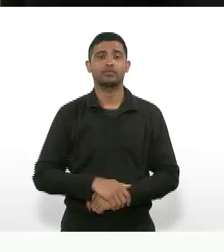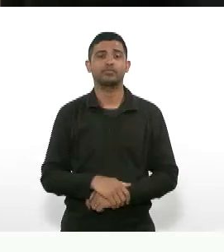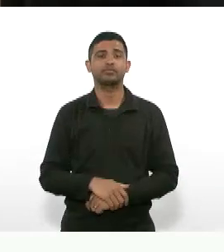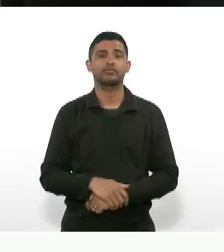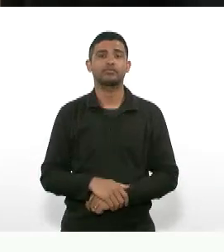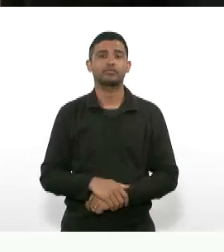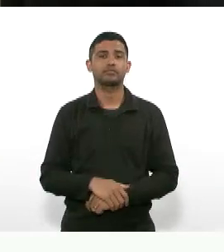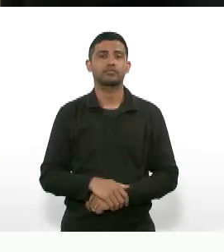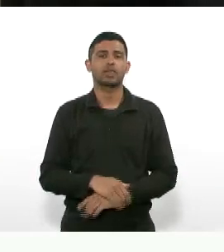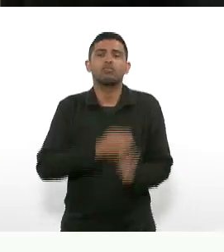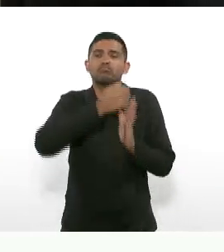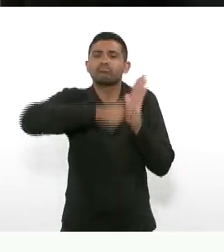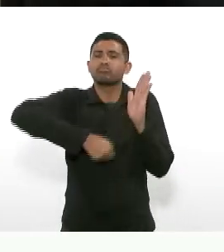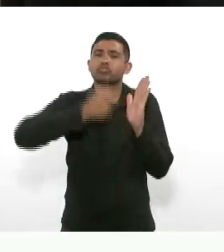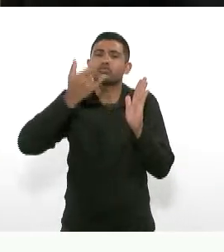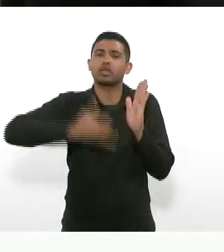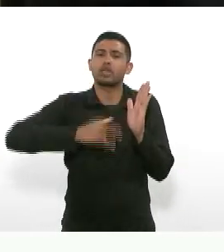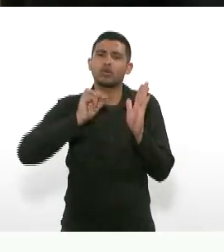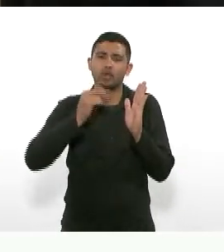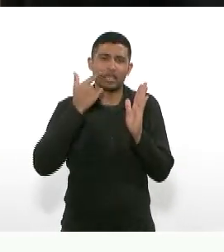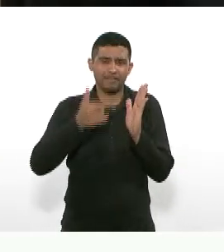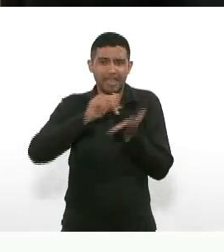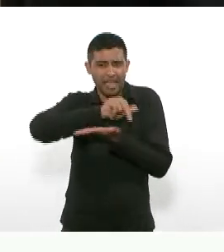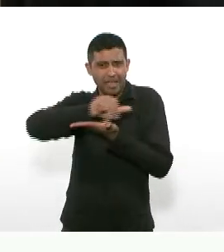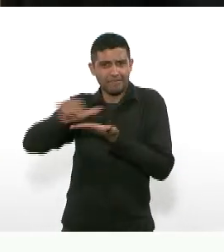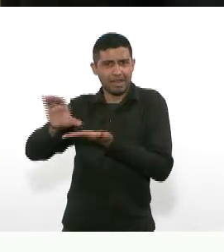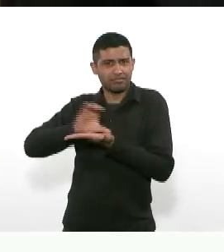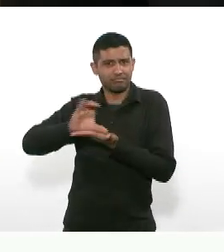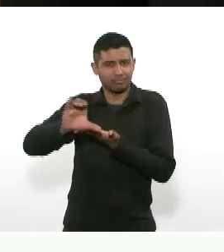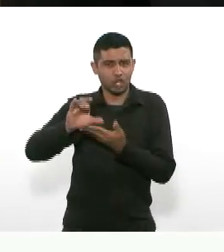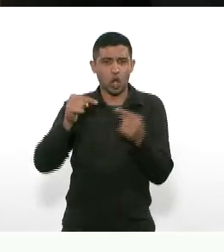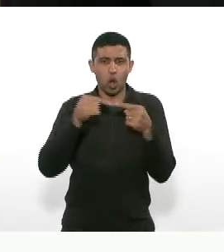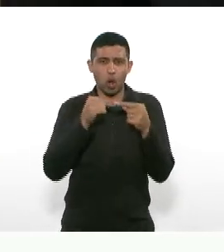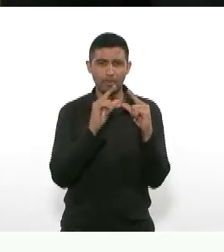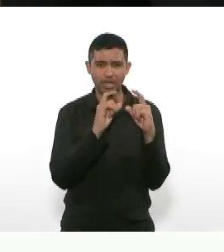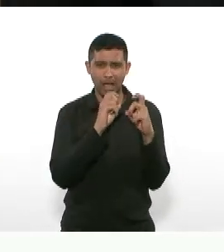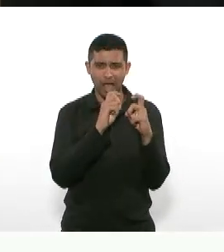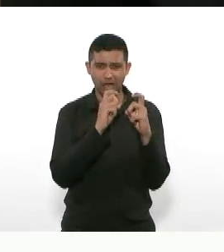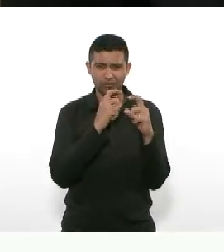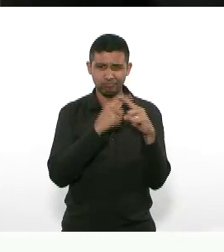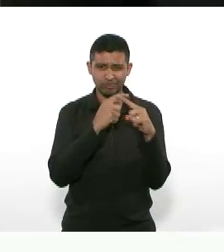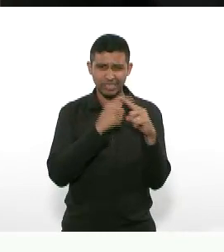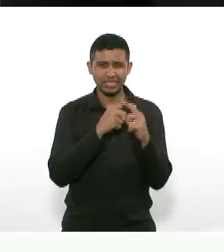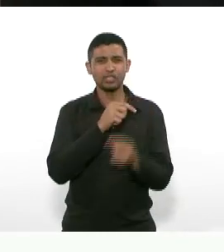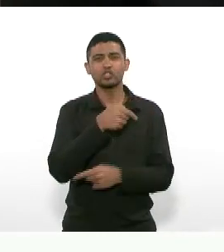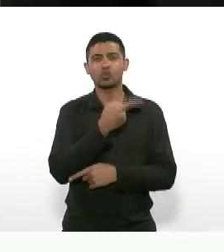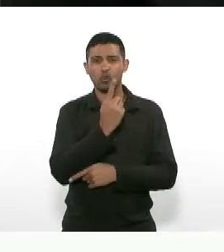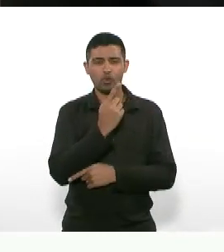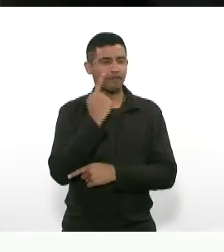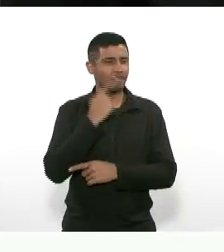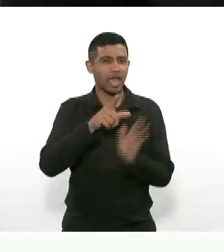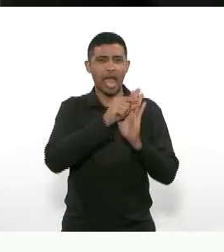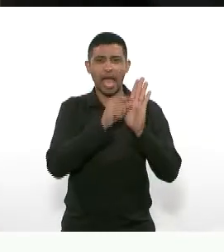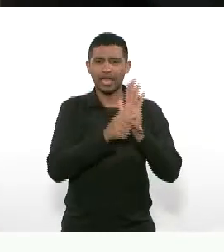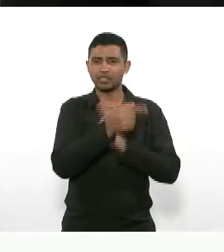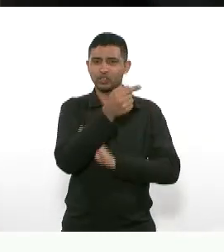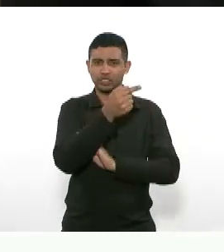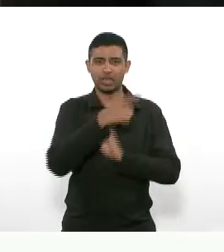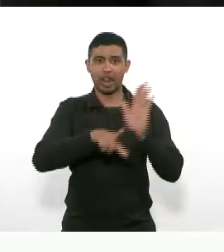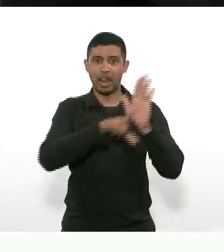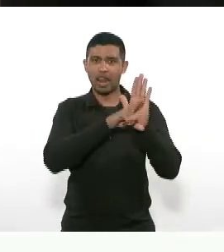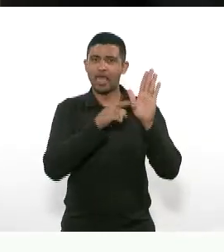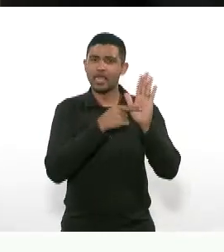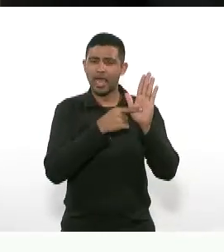caput diz o seguinte: o repasse dos recursos de que trata o inciso 1 do caput do artigo 7º desta lei ficará